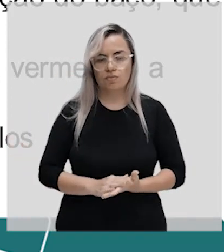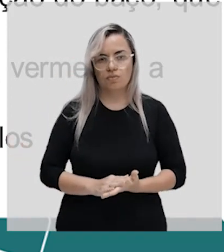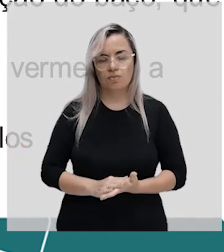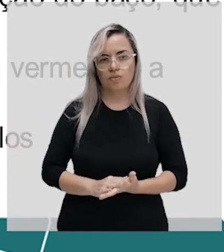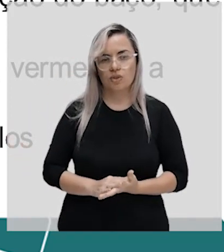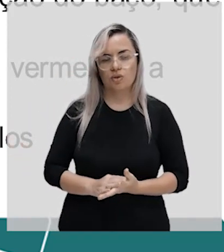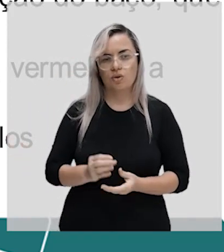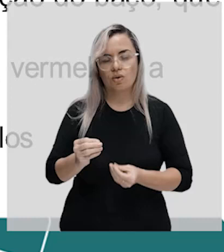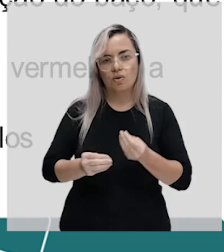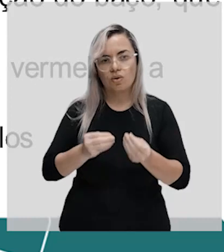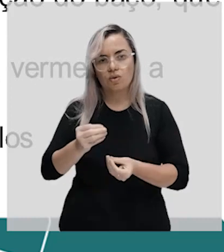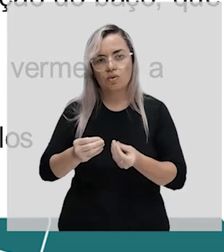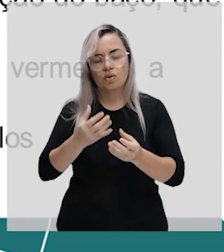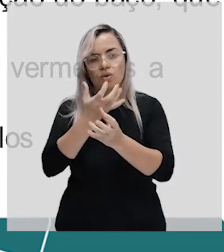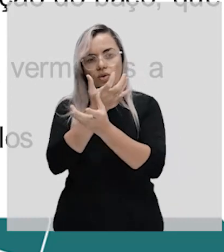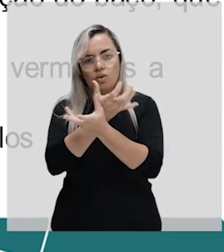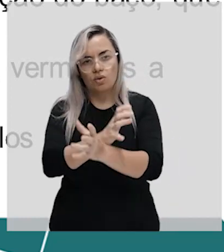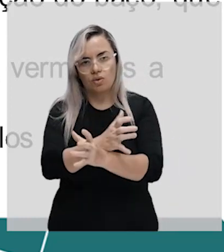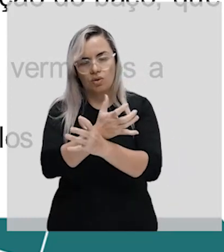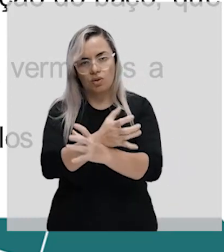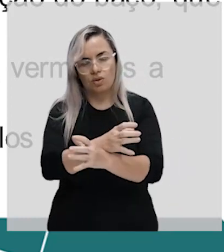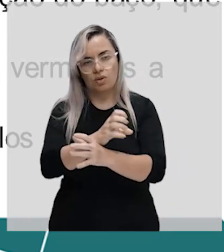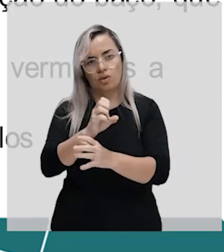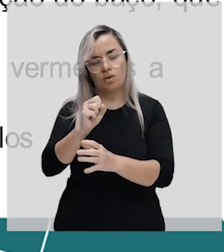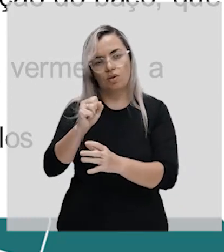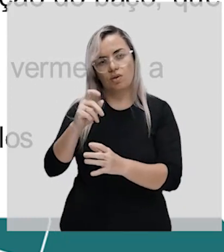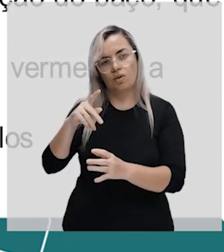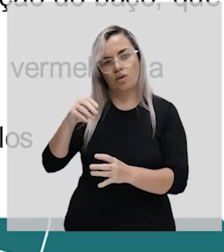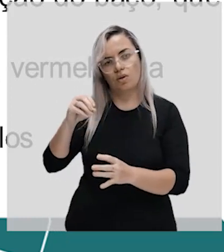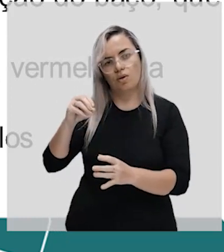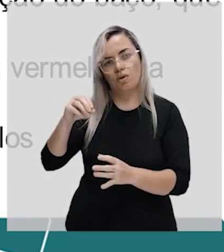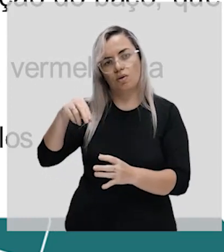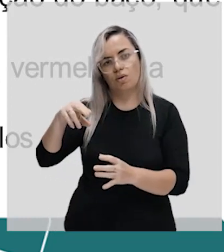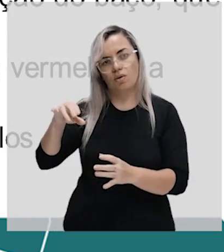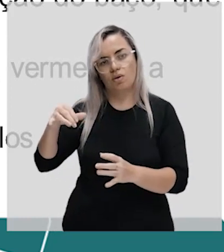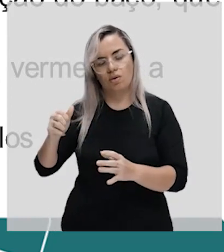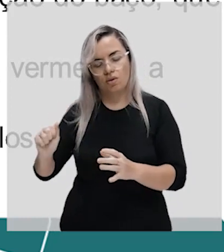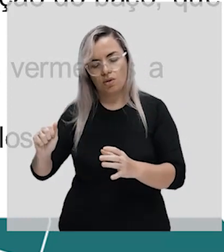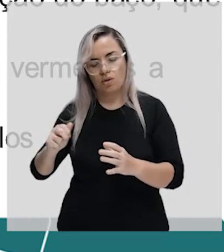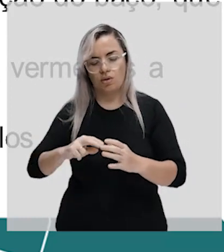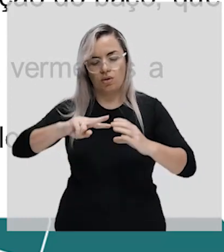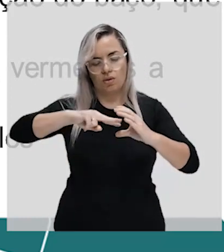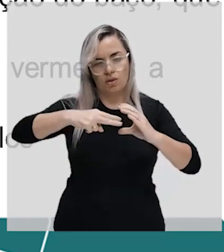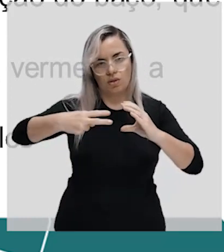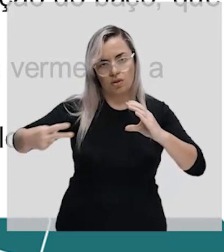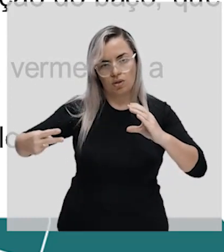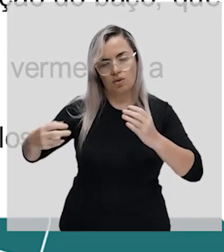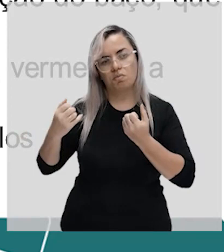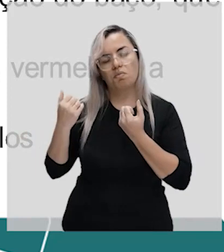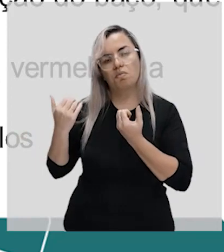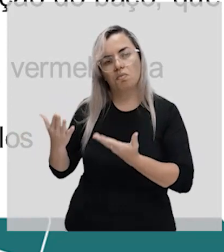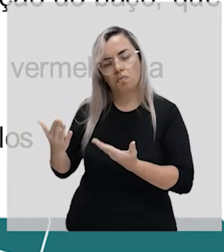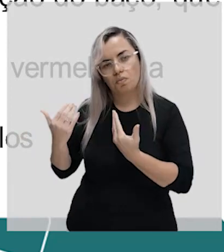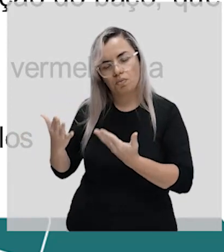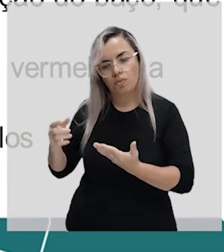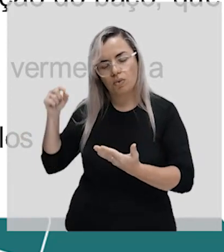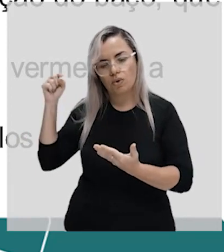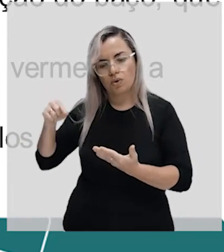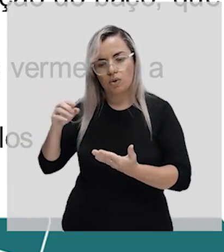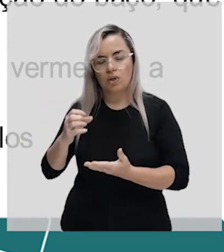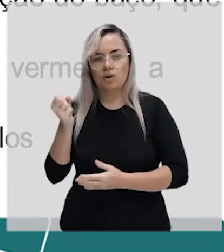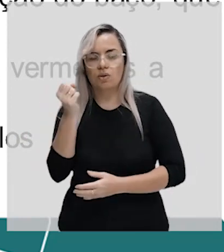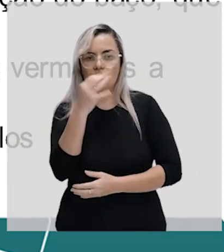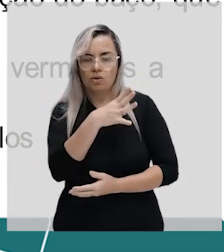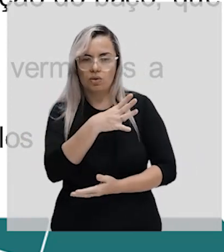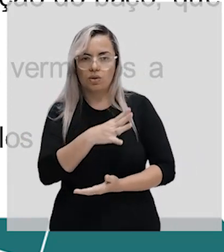esponjosa dos nossos ossos, existem células, células jovens, que elas funcionam